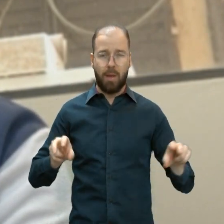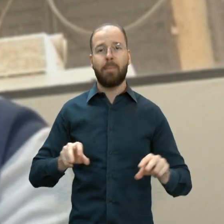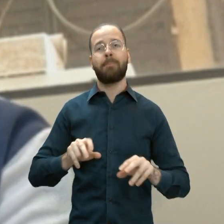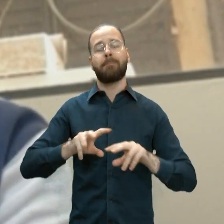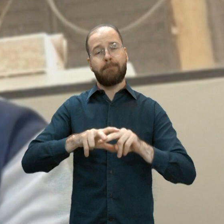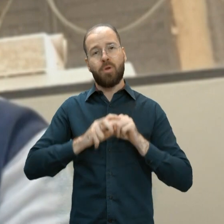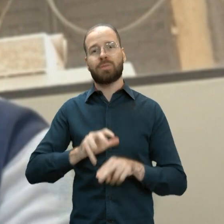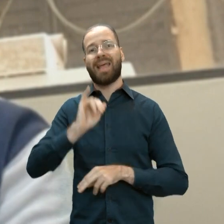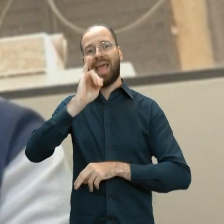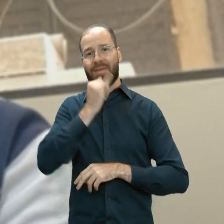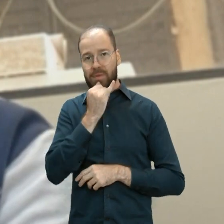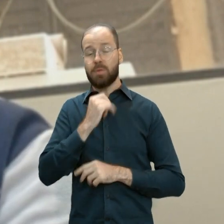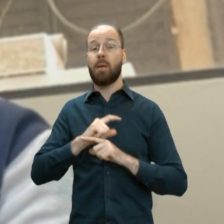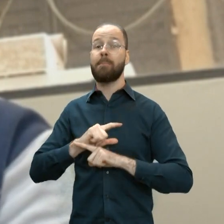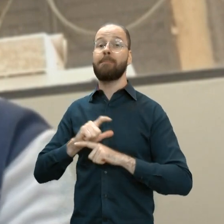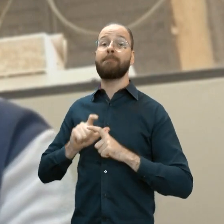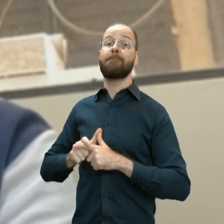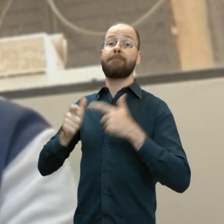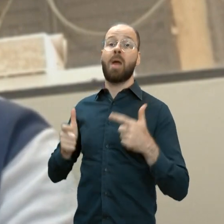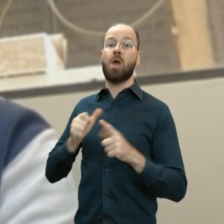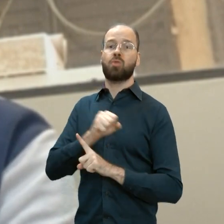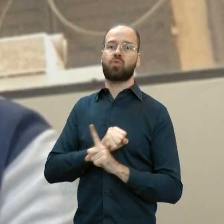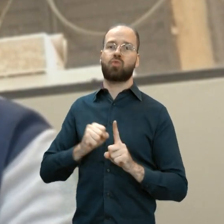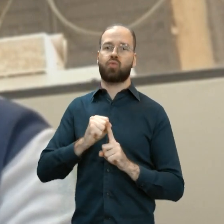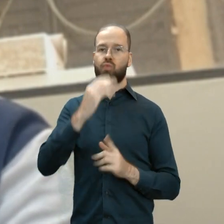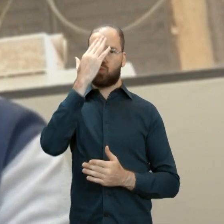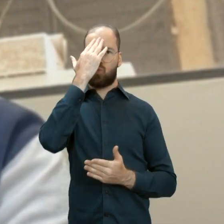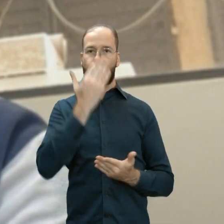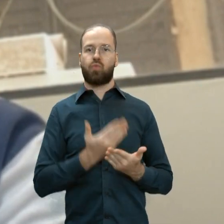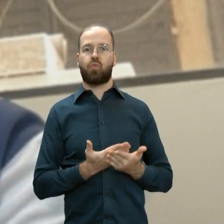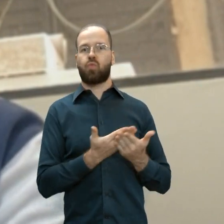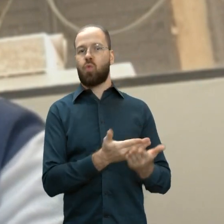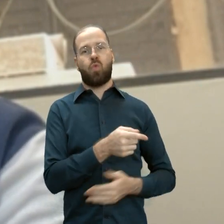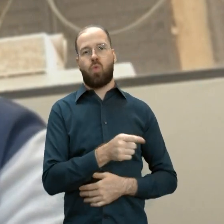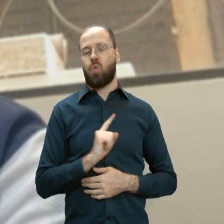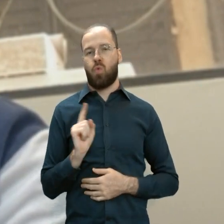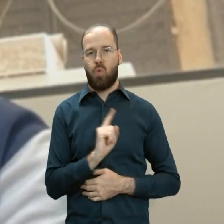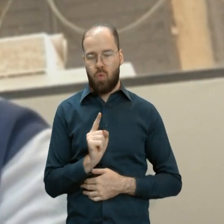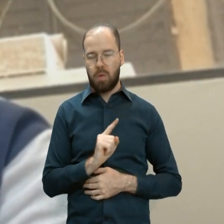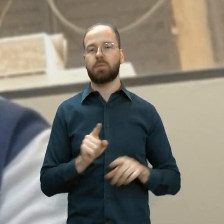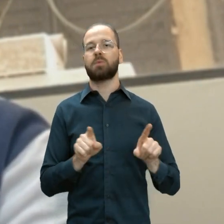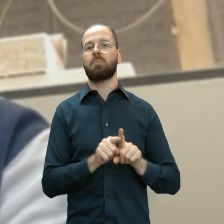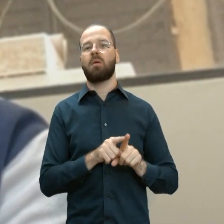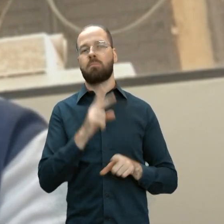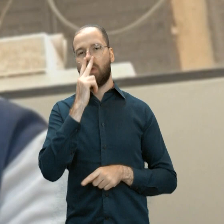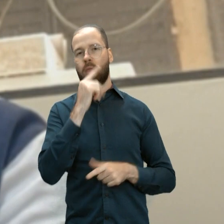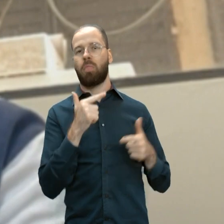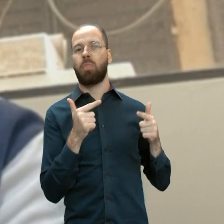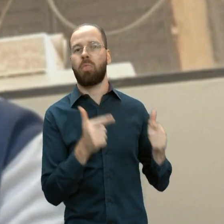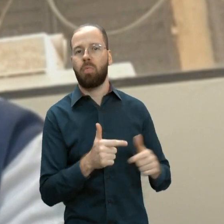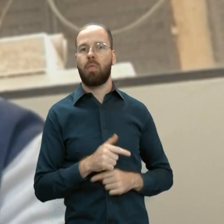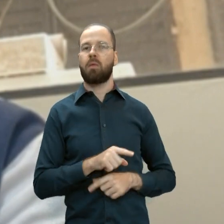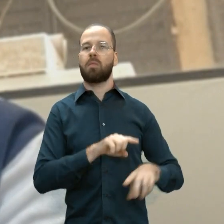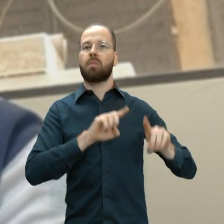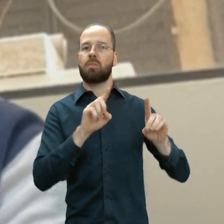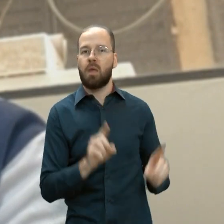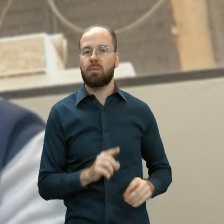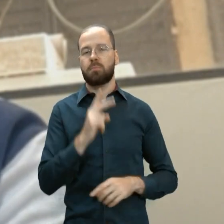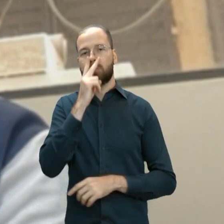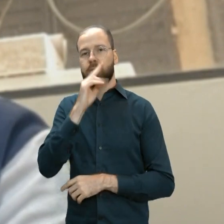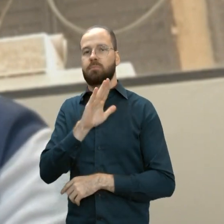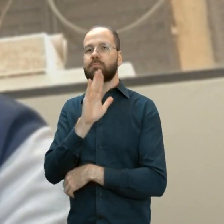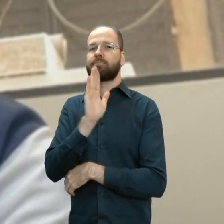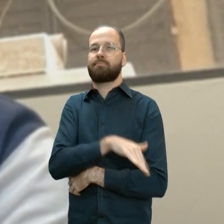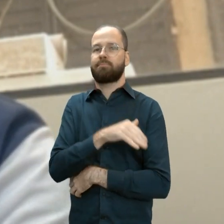descrédito que vem dado à questão de reconhecer, banalizar a questão da deficiência, vem dificultando a inclusão de fato